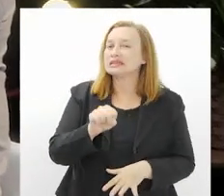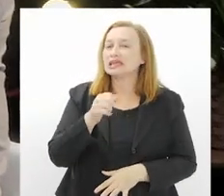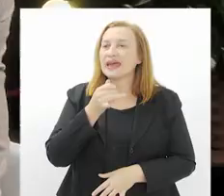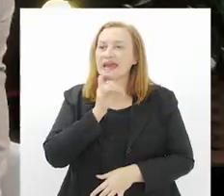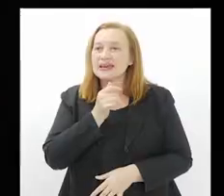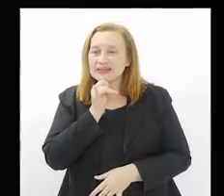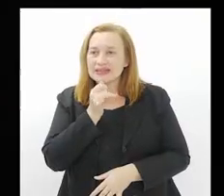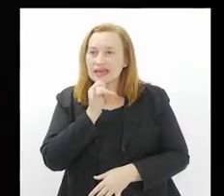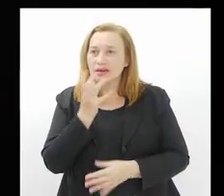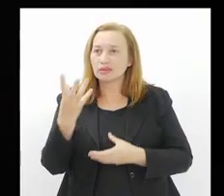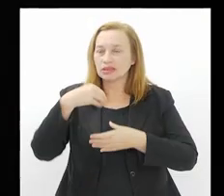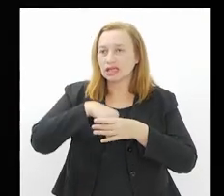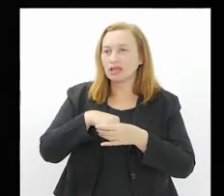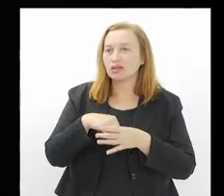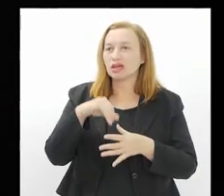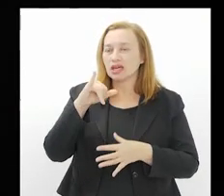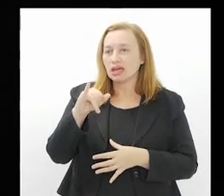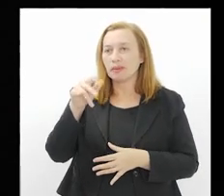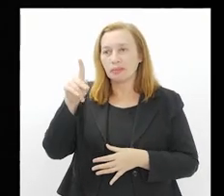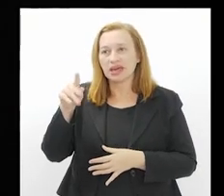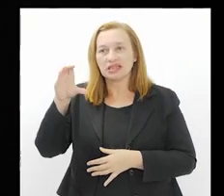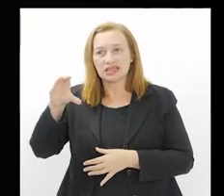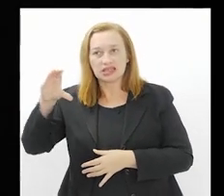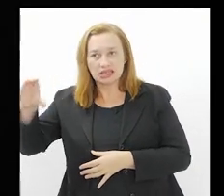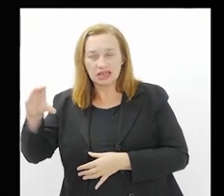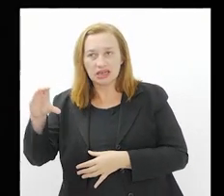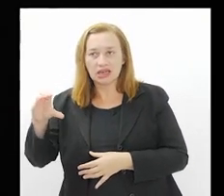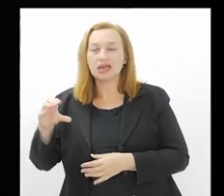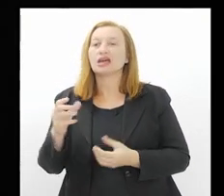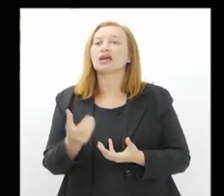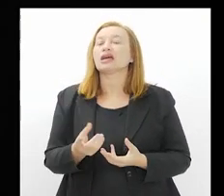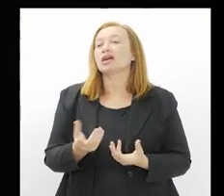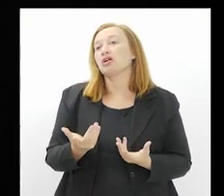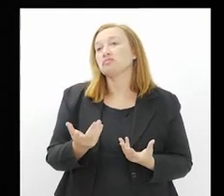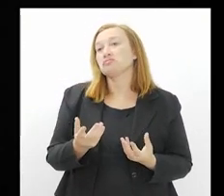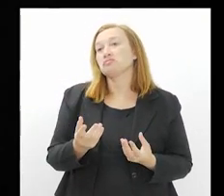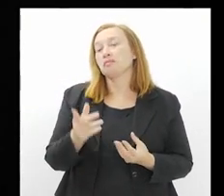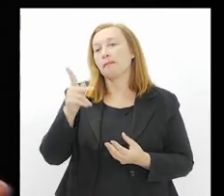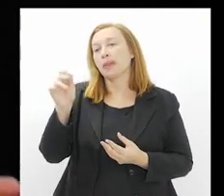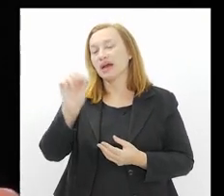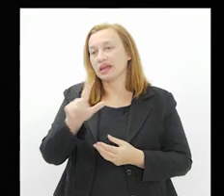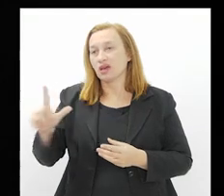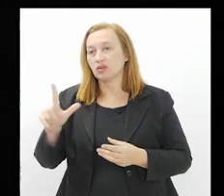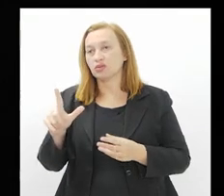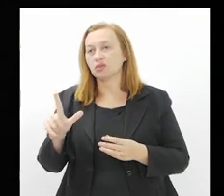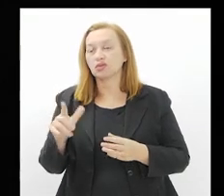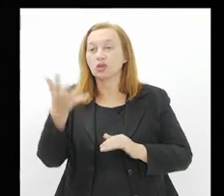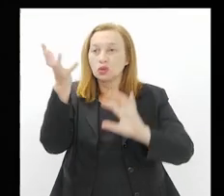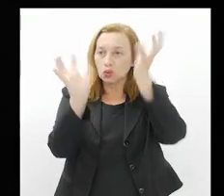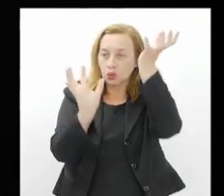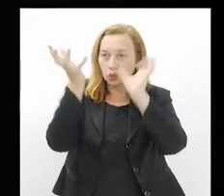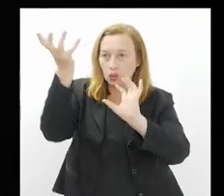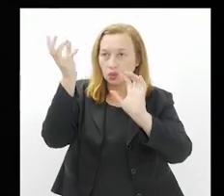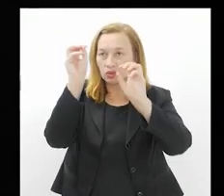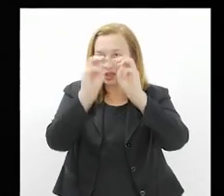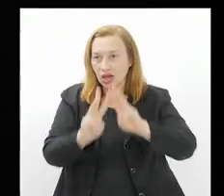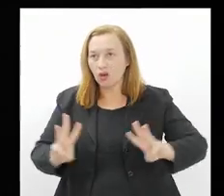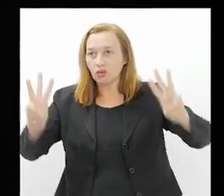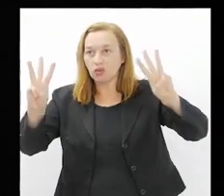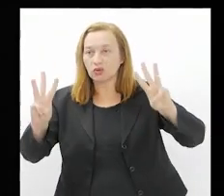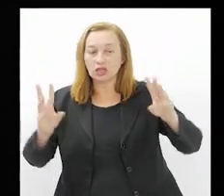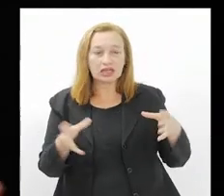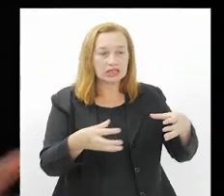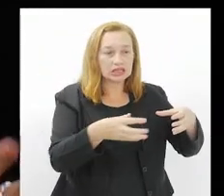Sim, por exemplo, dentro do IPCC, né, que é o painel do clima da ONU, existem três grupos de trabalho, né? Um grupo